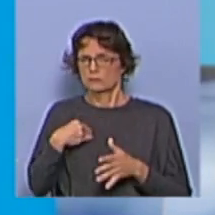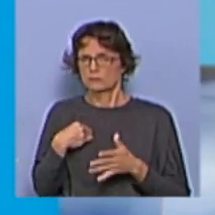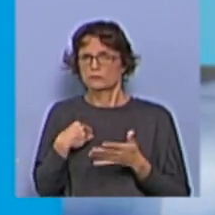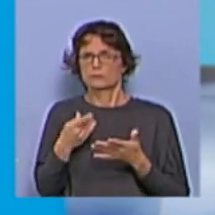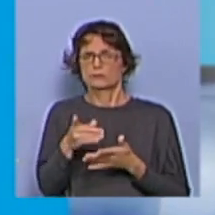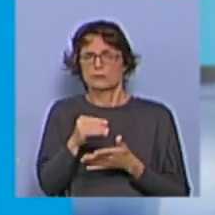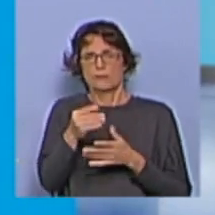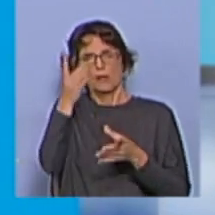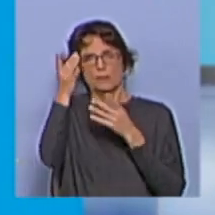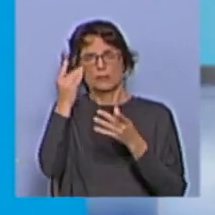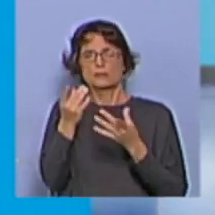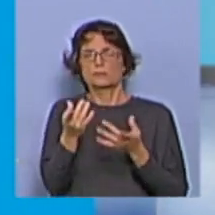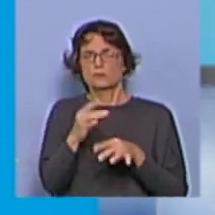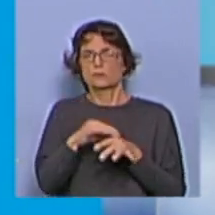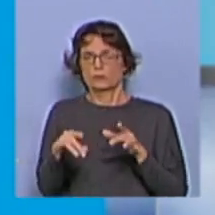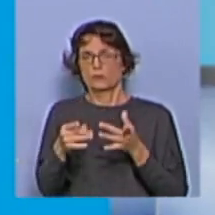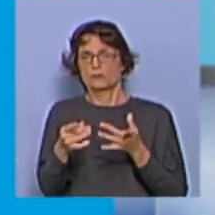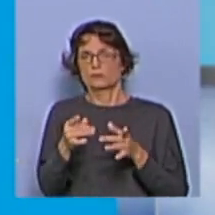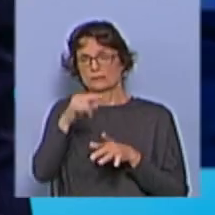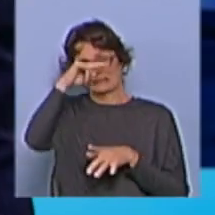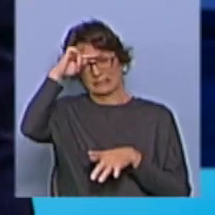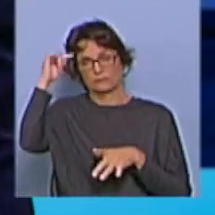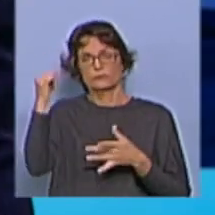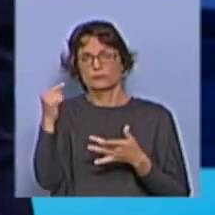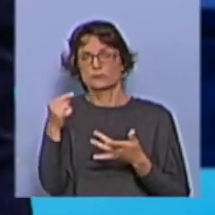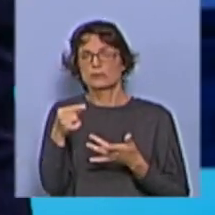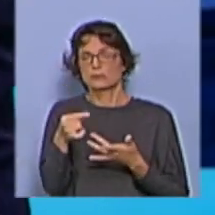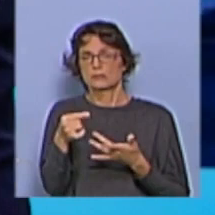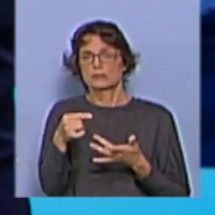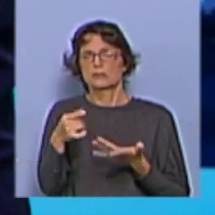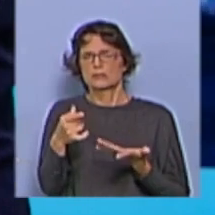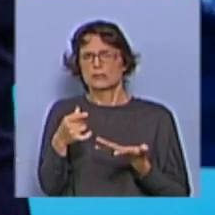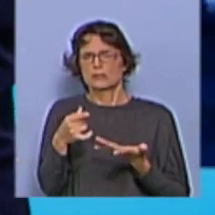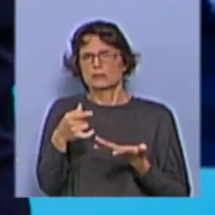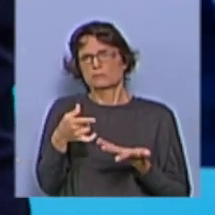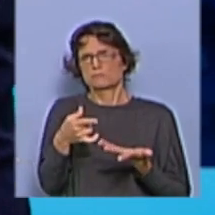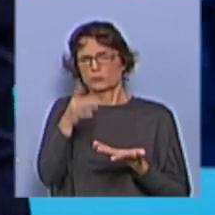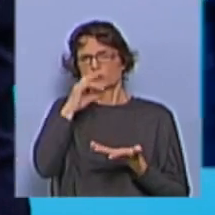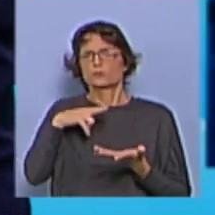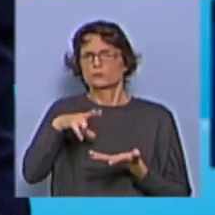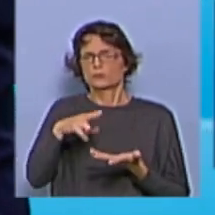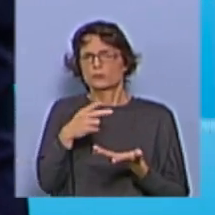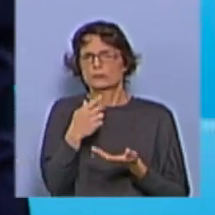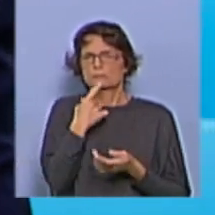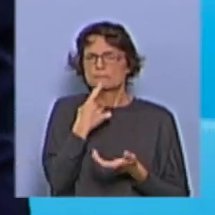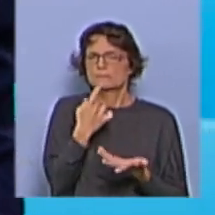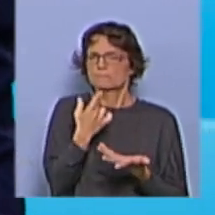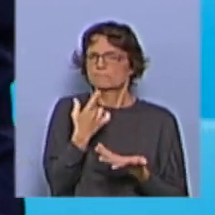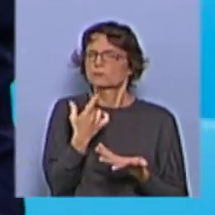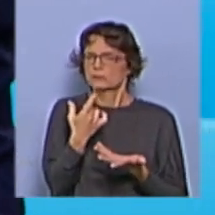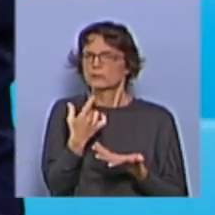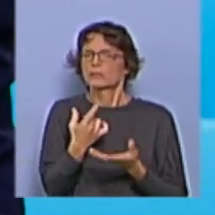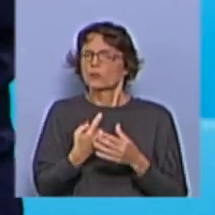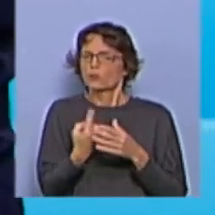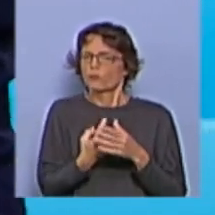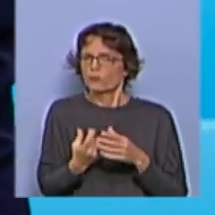das dificuldades que isso causa para uma boa parte da população, entendeu que o confinamento era a mais